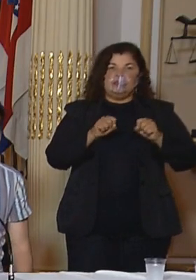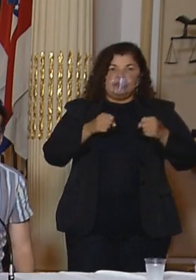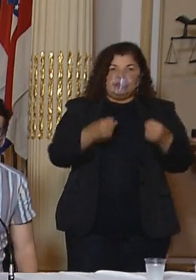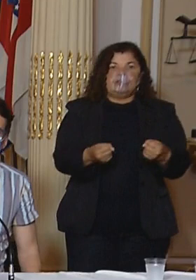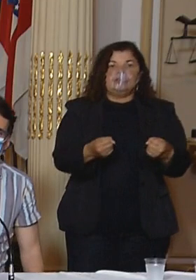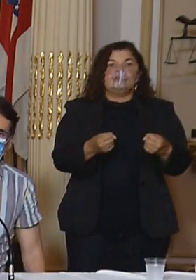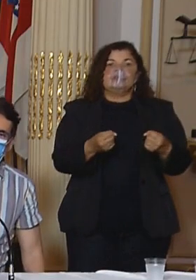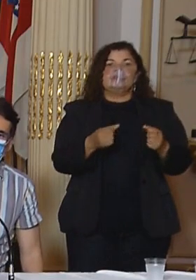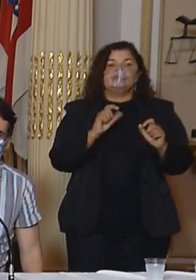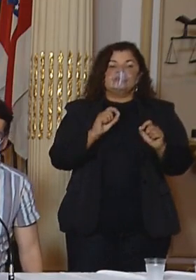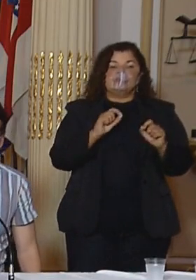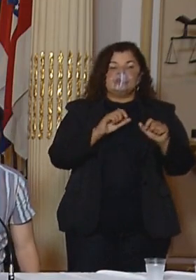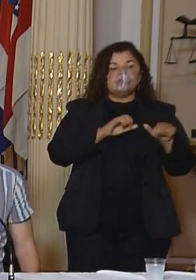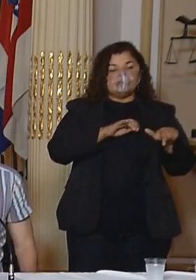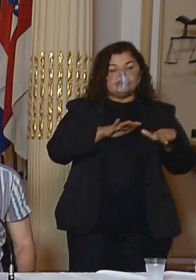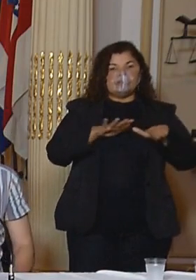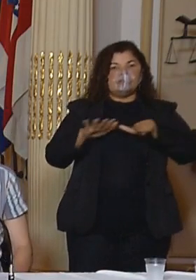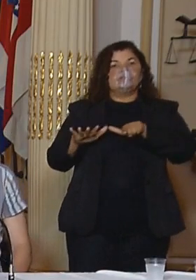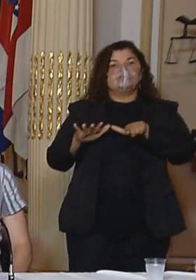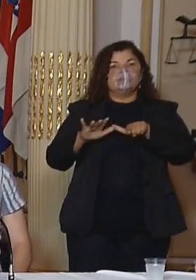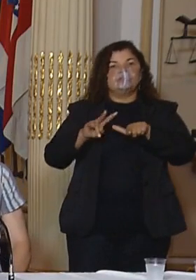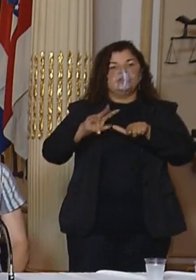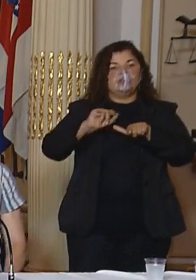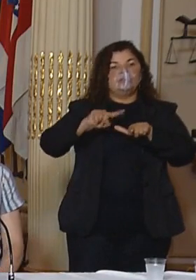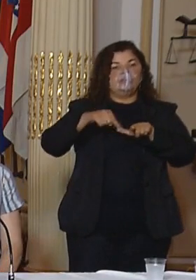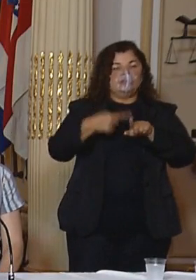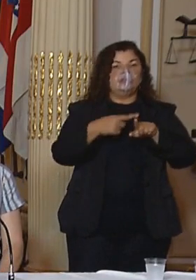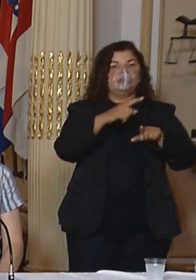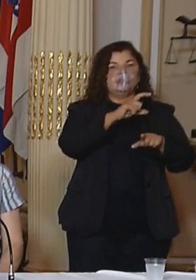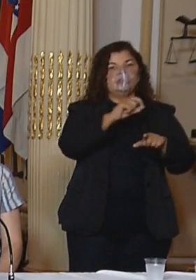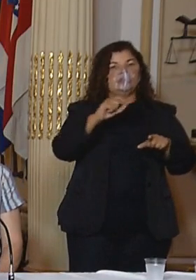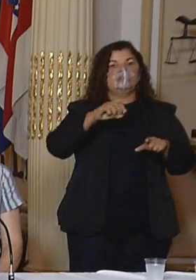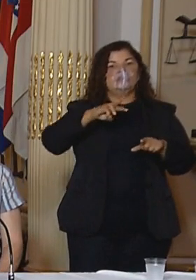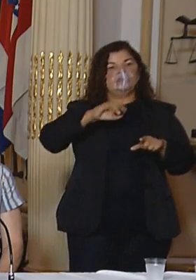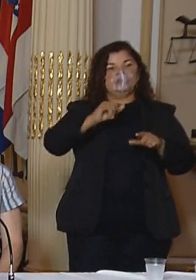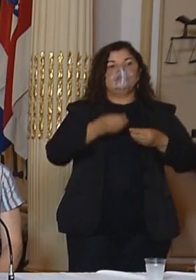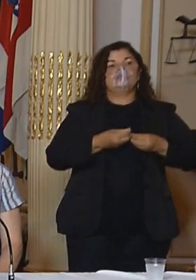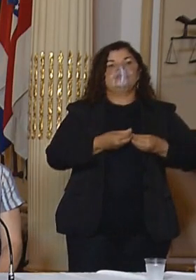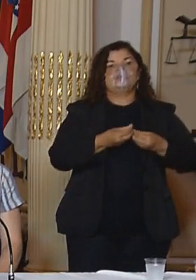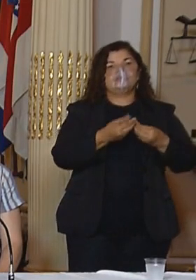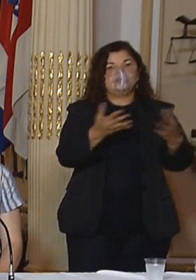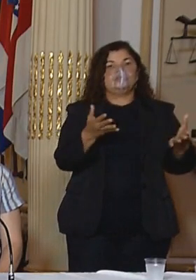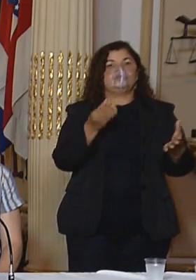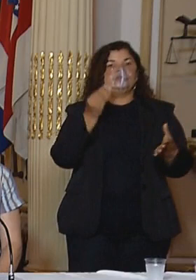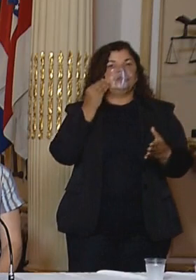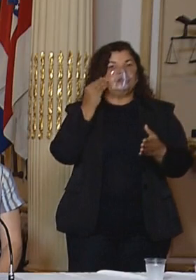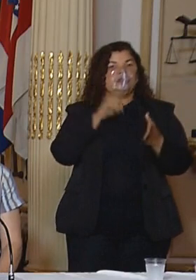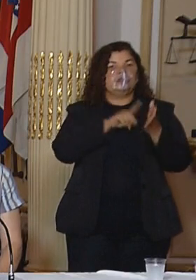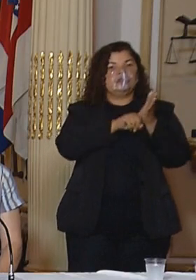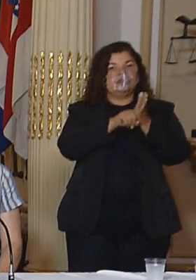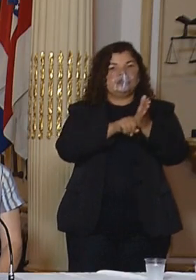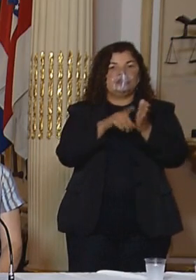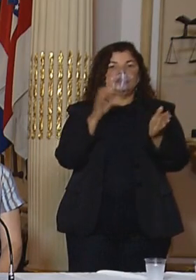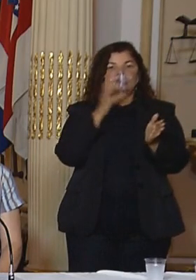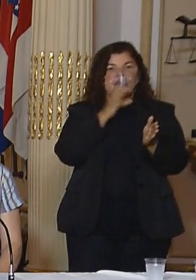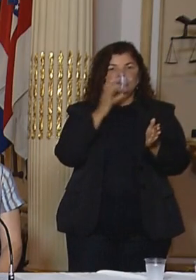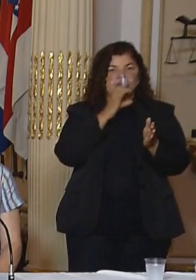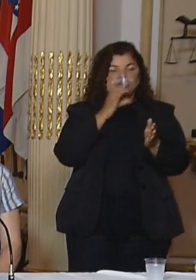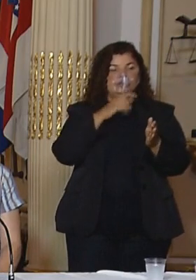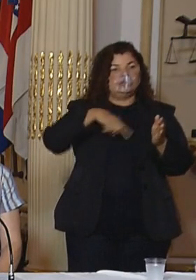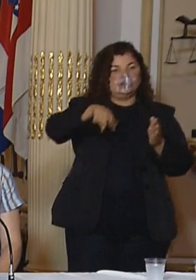reforçando essa semana com mais 100 mil testes rápidos para os